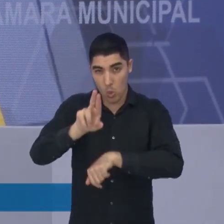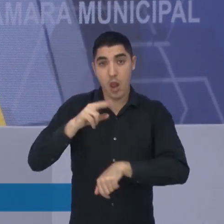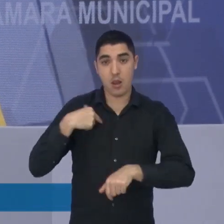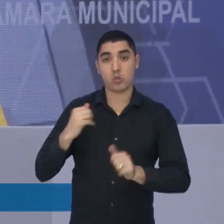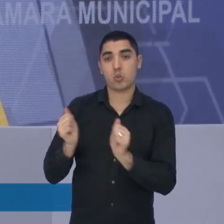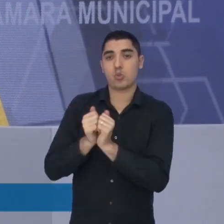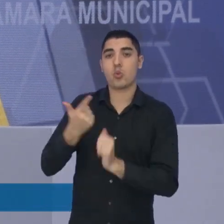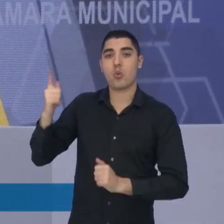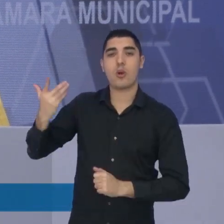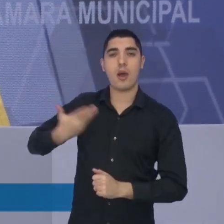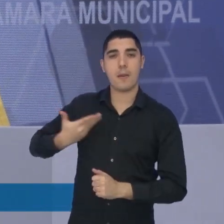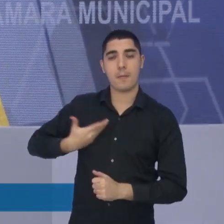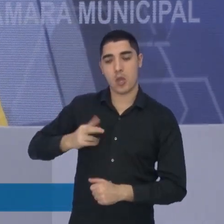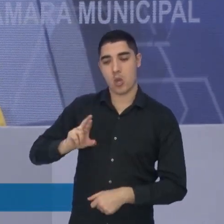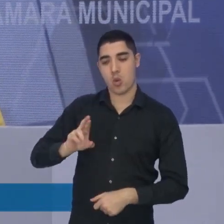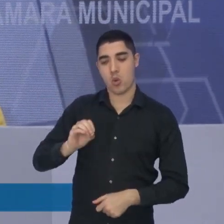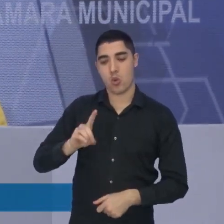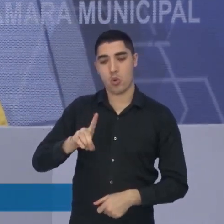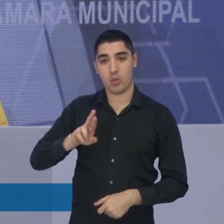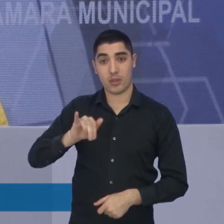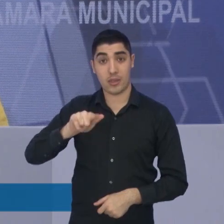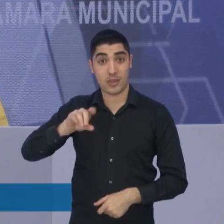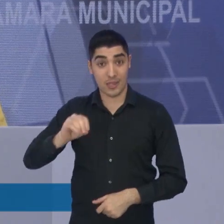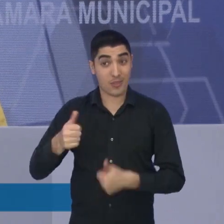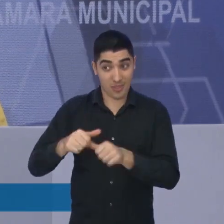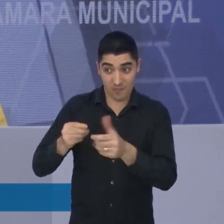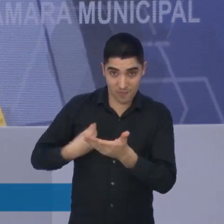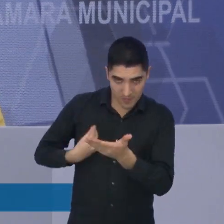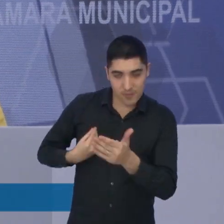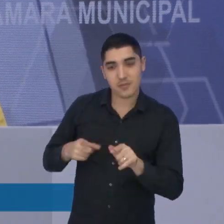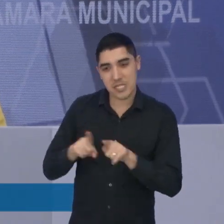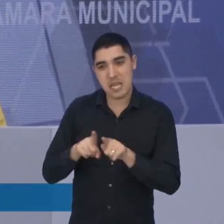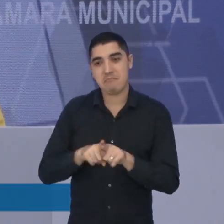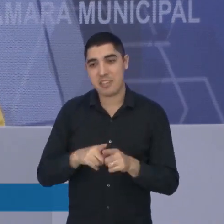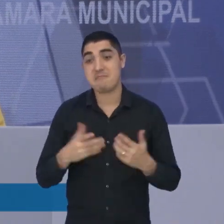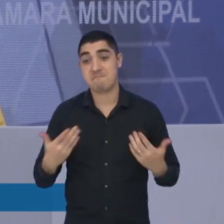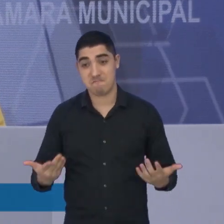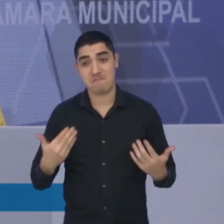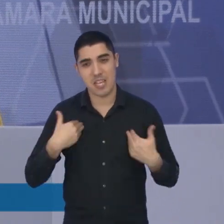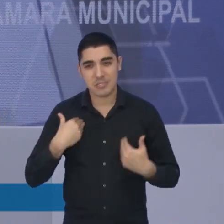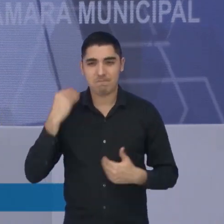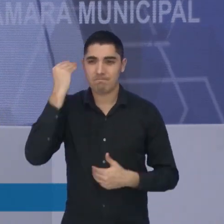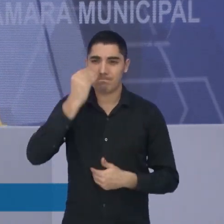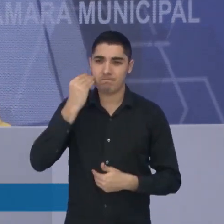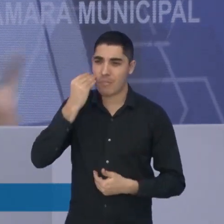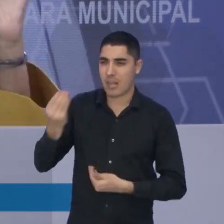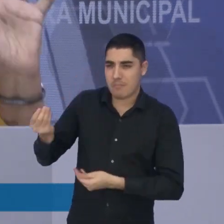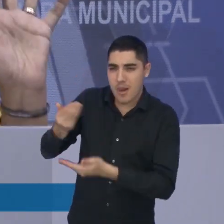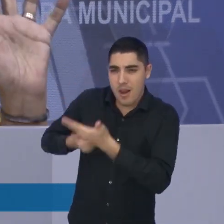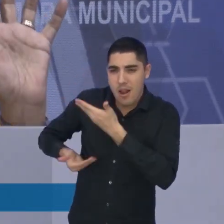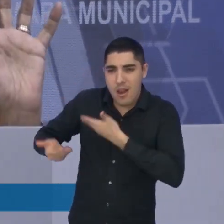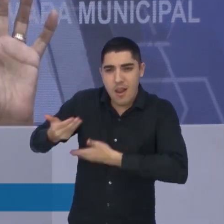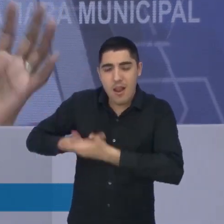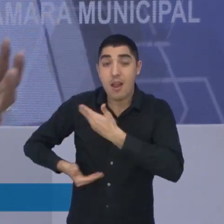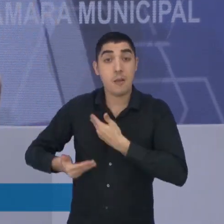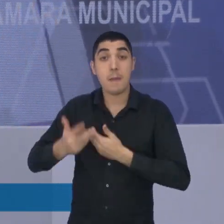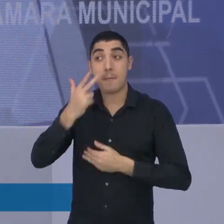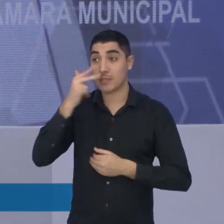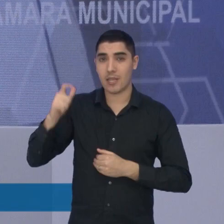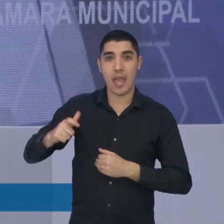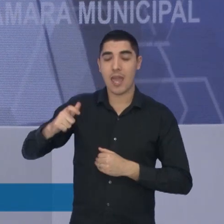Rodrigo Escarpeu, que está presente, né? Então foram experiências que eu diria assim, fui empurrada, mas